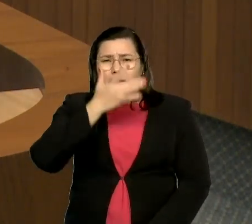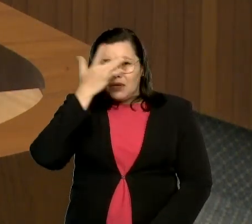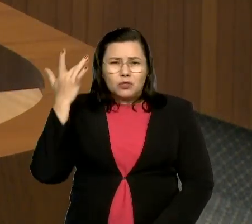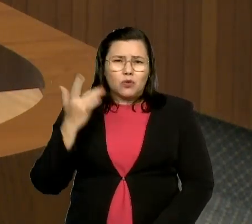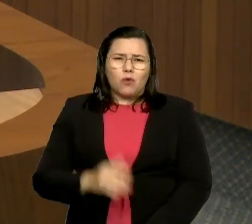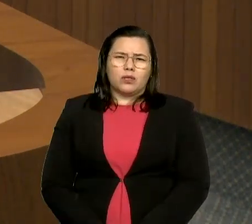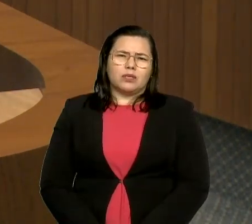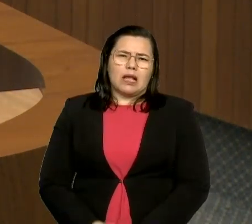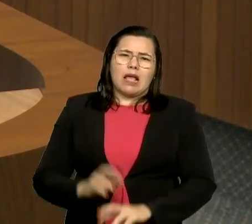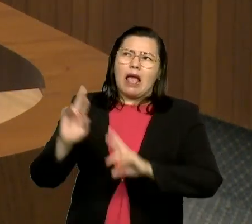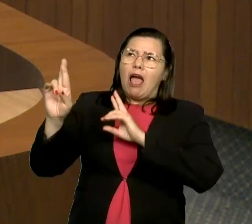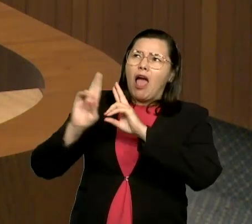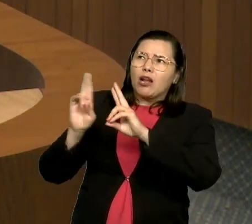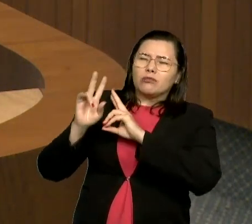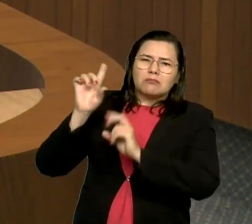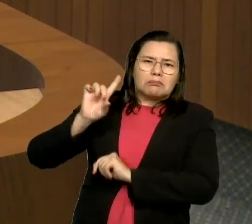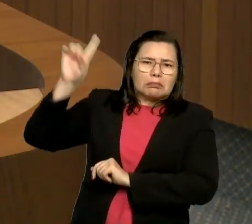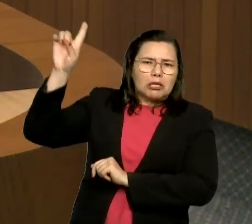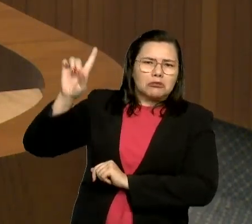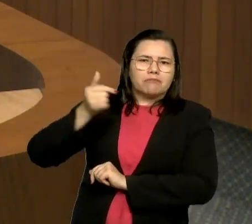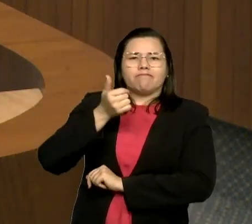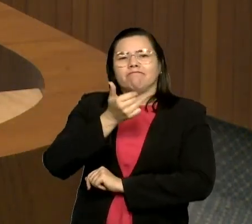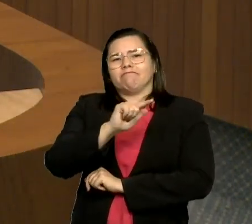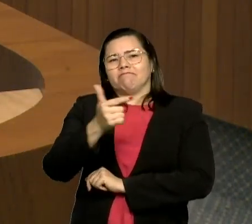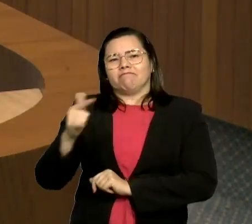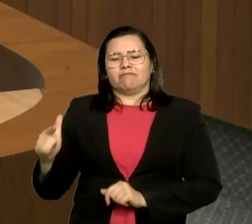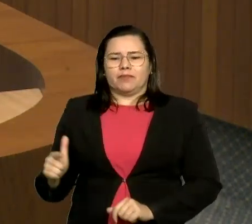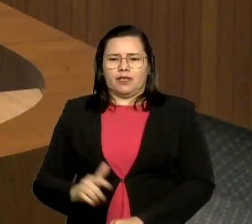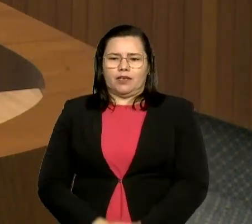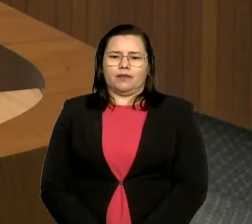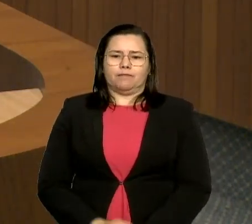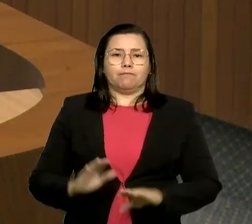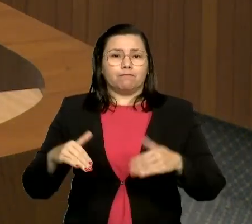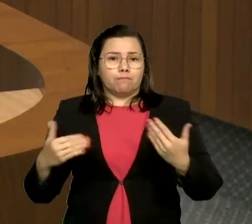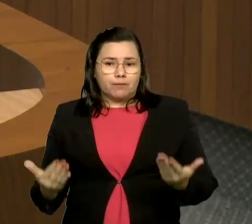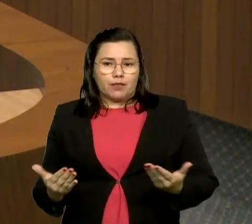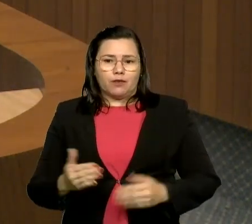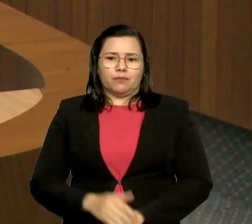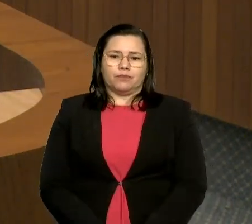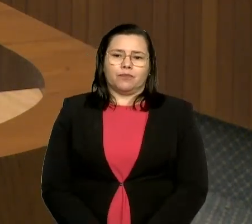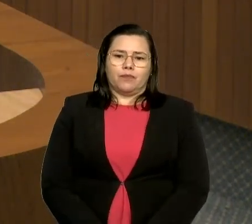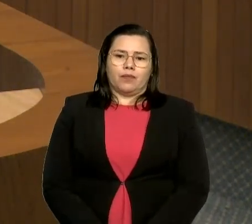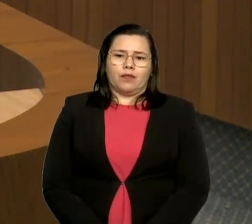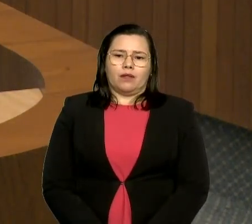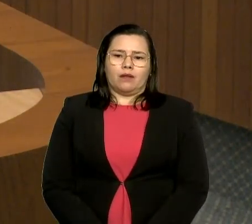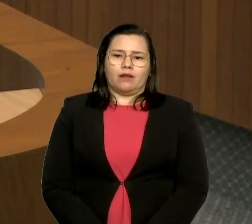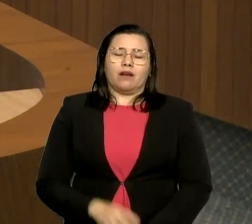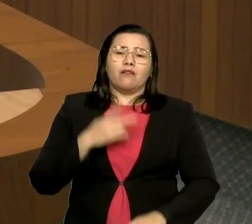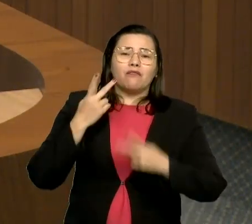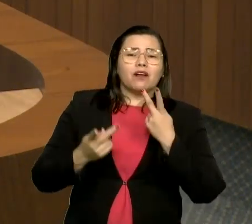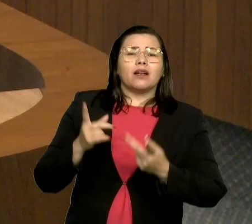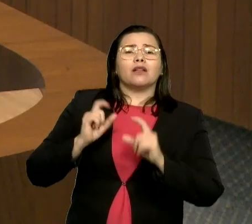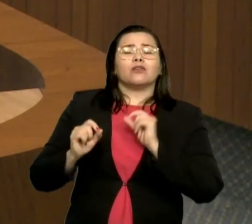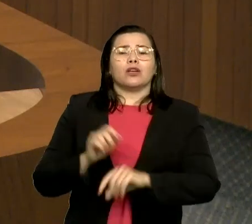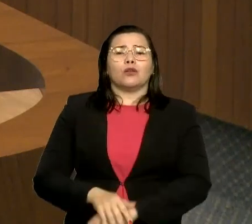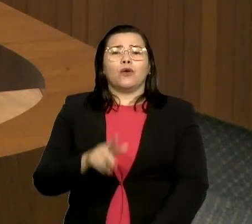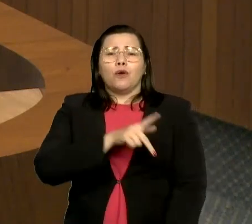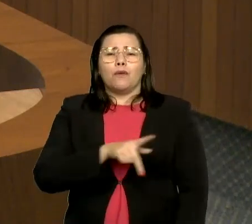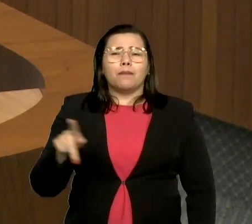Deus, não poderia deixar de falar aqui do nosso presidente Lula. Esse